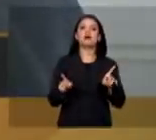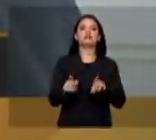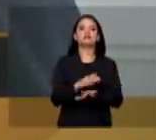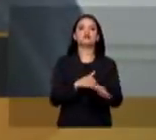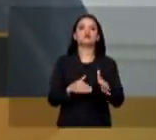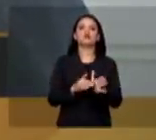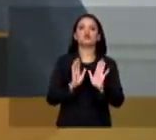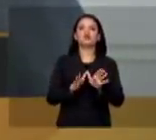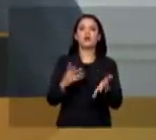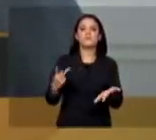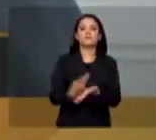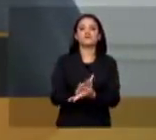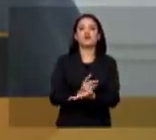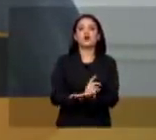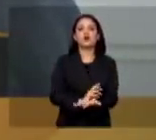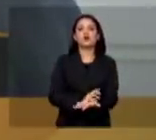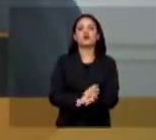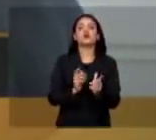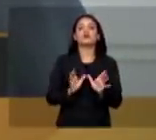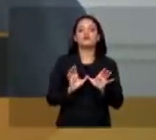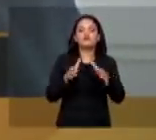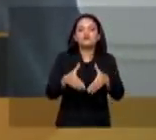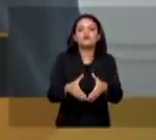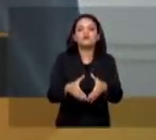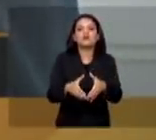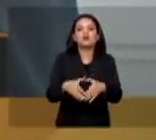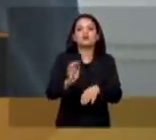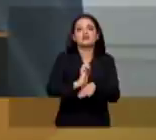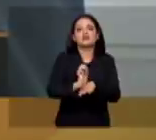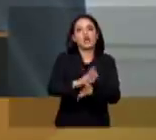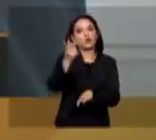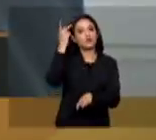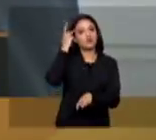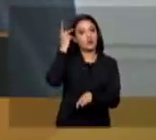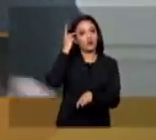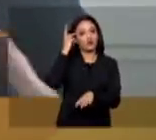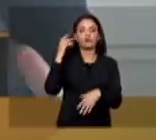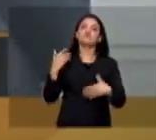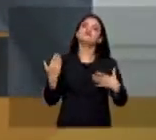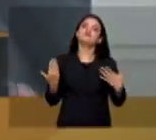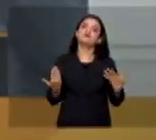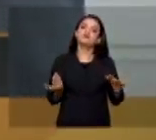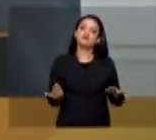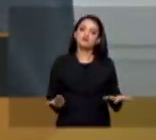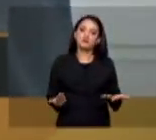Justiça Federal de São Paulo. Por isso, presidente, que também, assim como